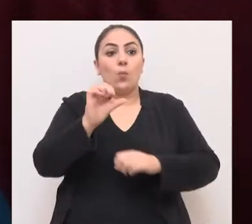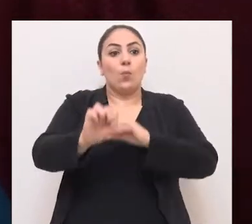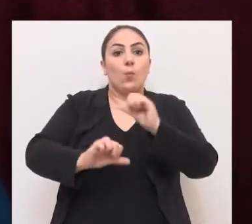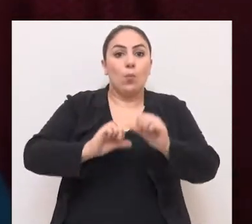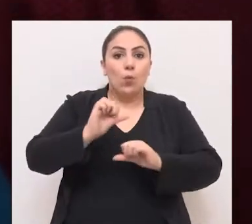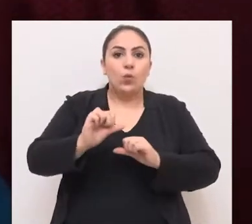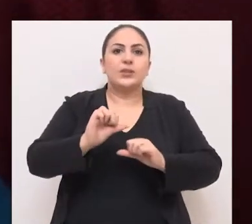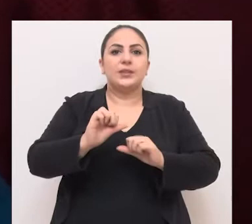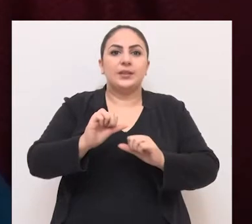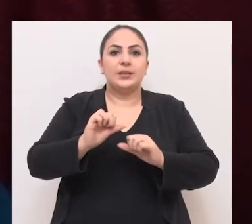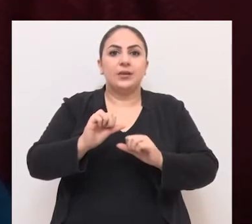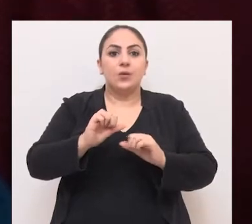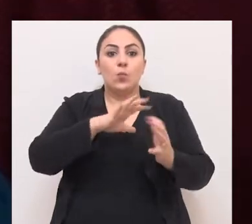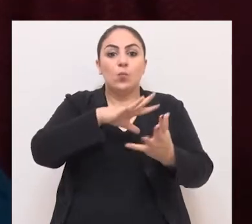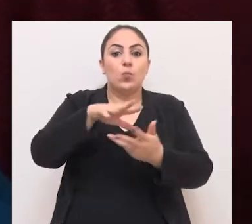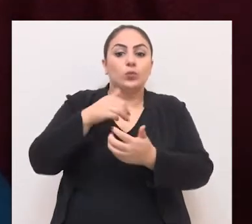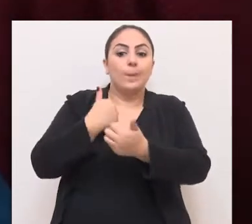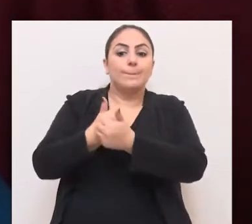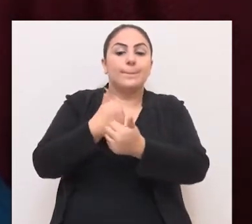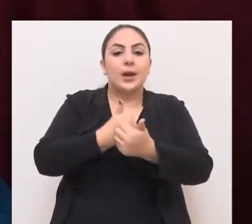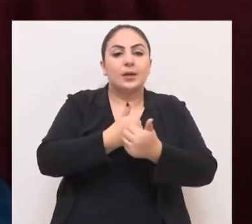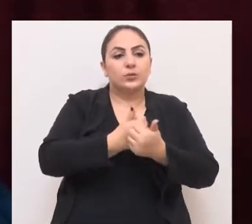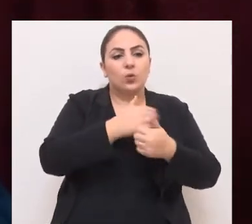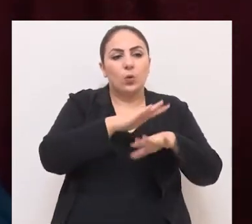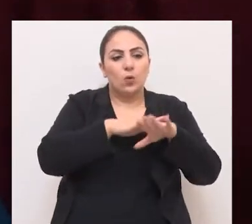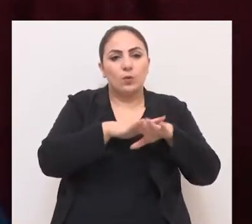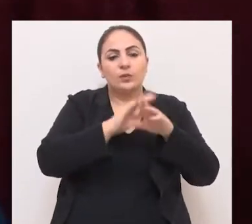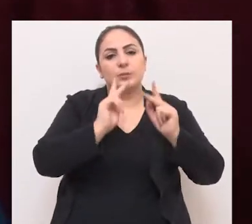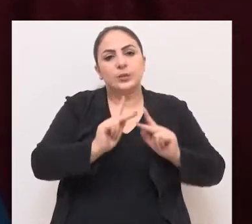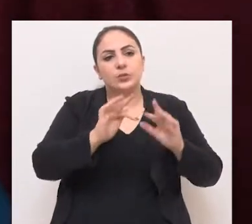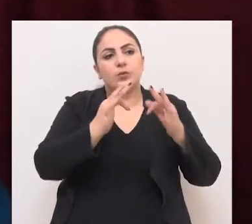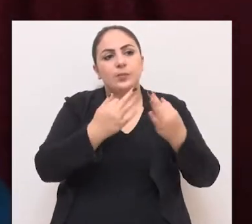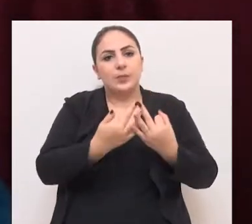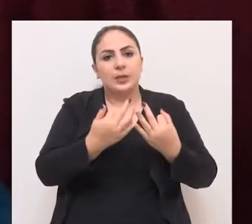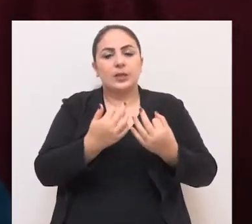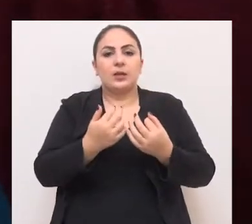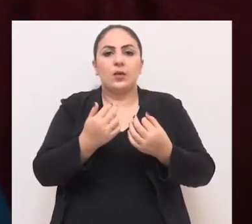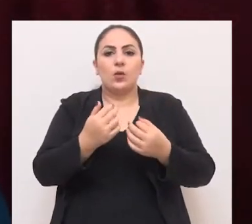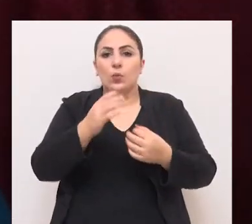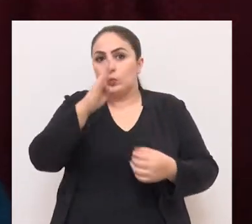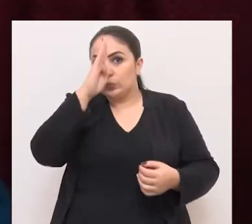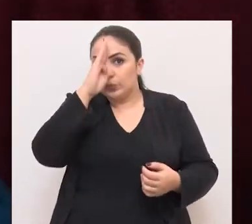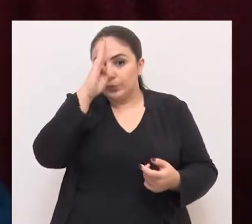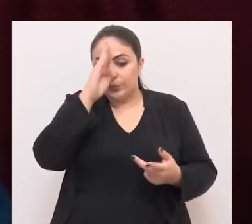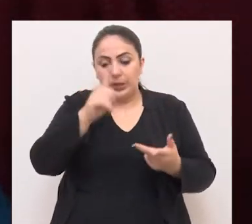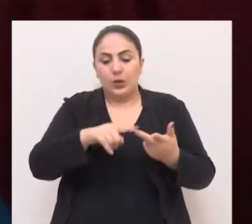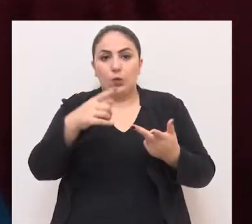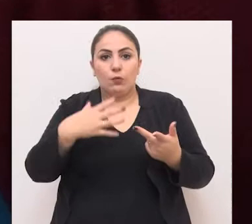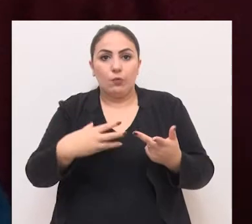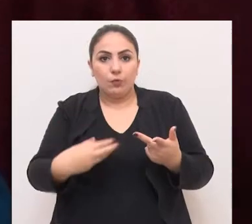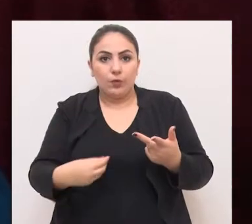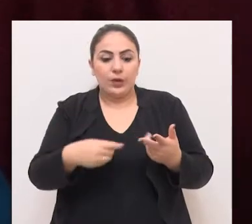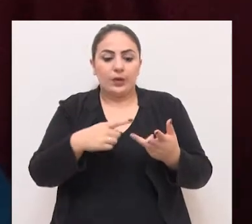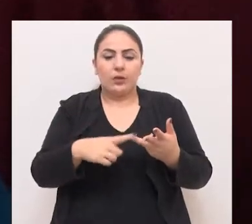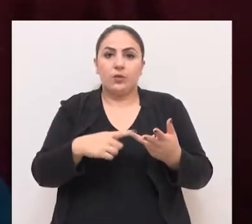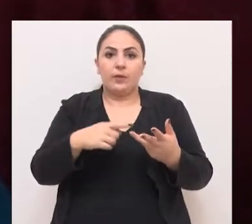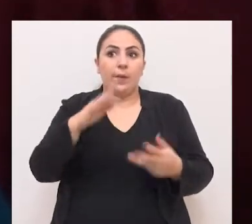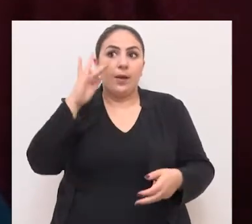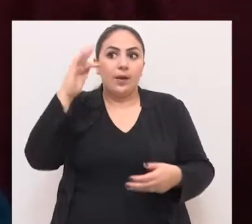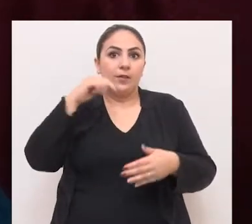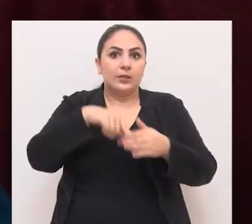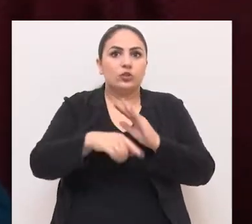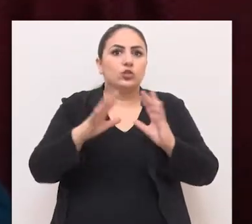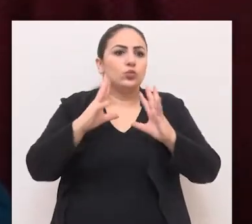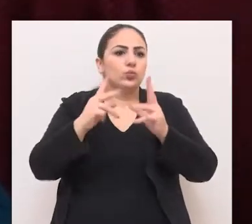seja, mude o mundo ao seu redor, converse com as pessoas da sua família, com os seus sobrinhos, com os seus filhos.